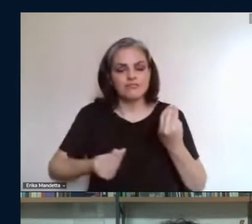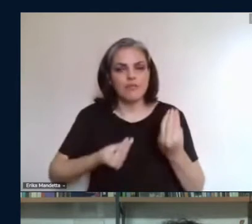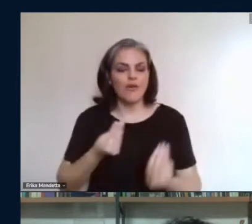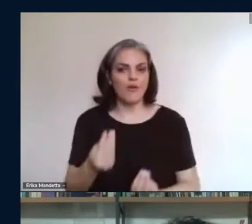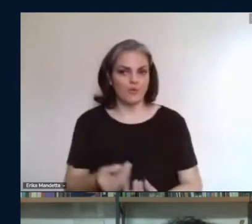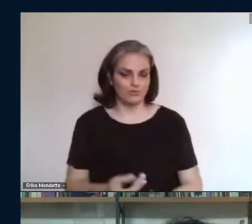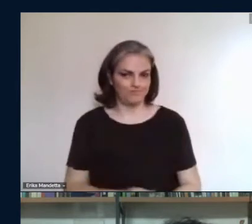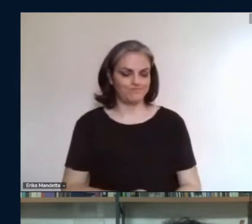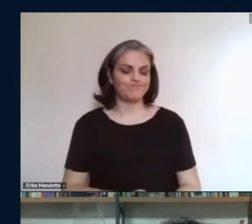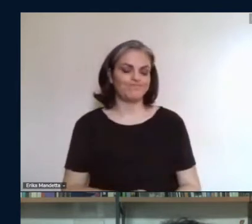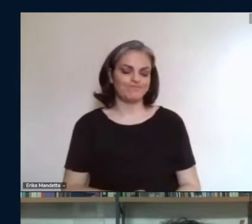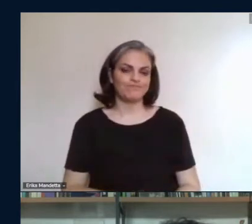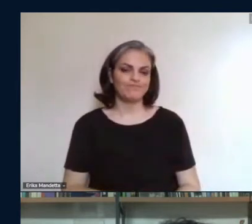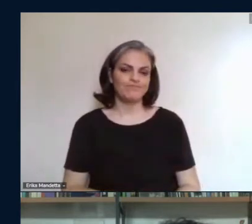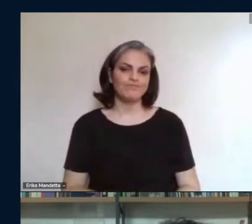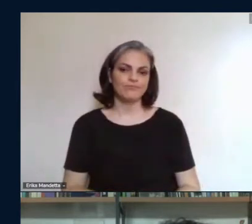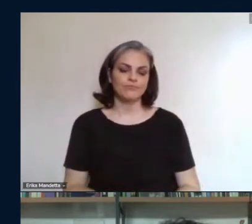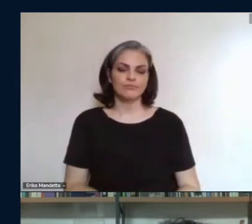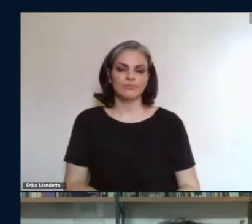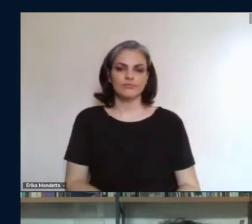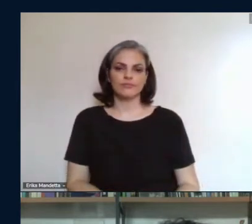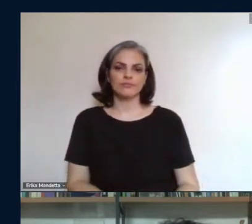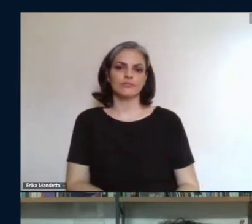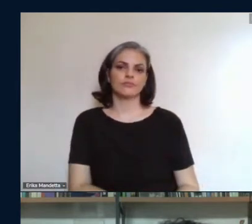enfim, dessa situação.